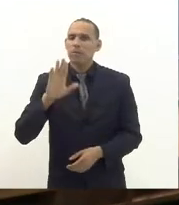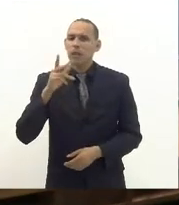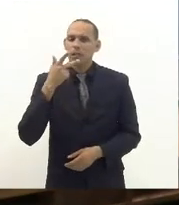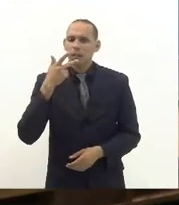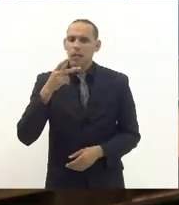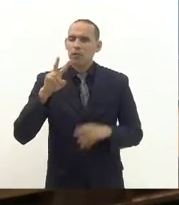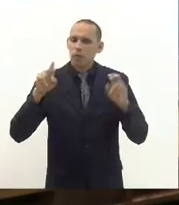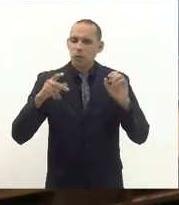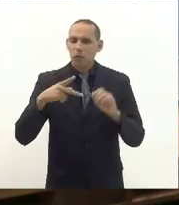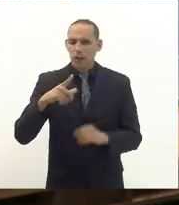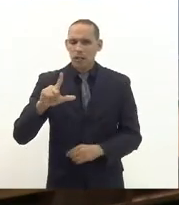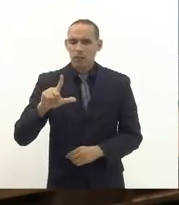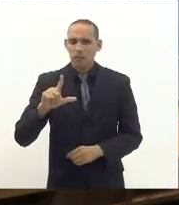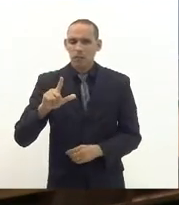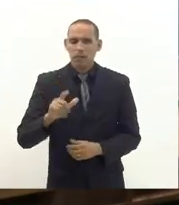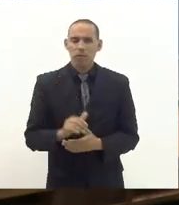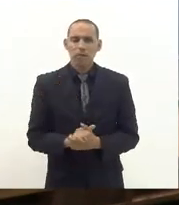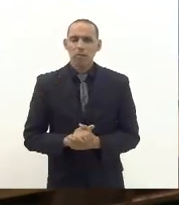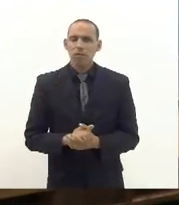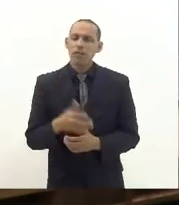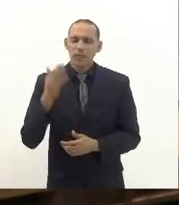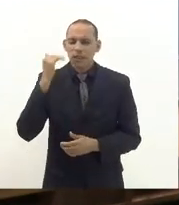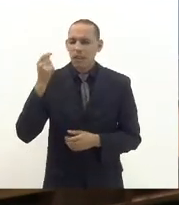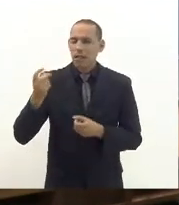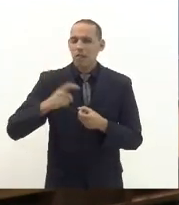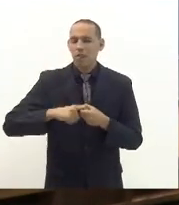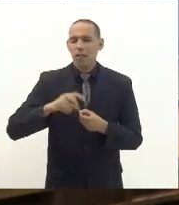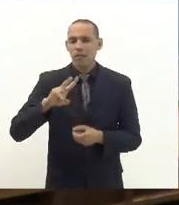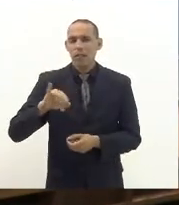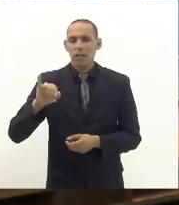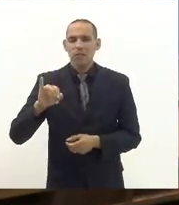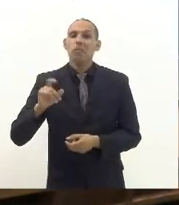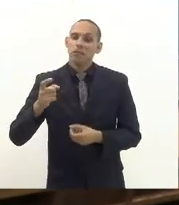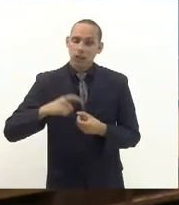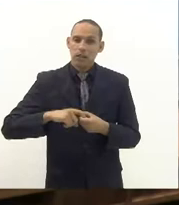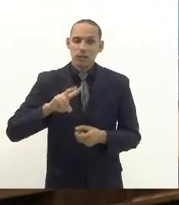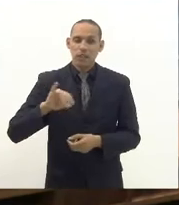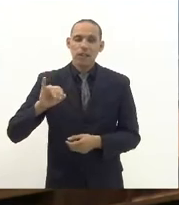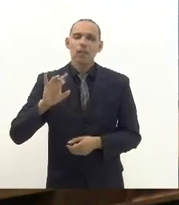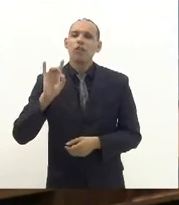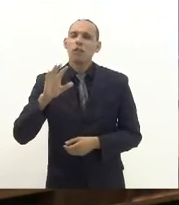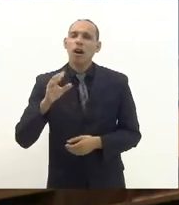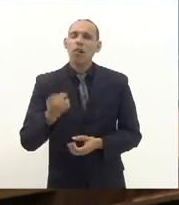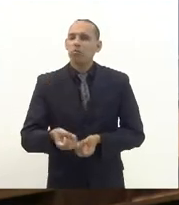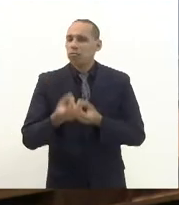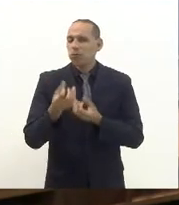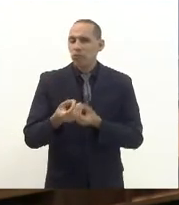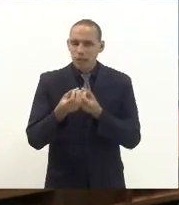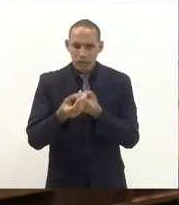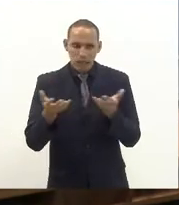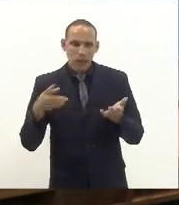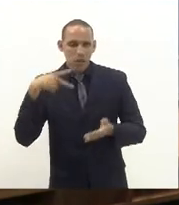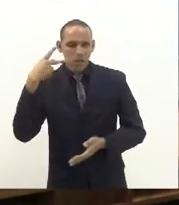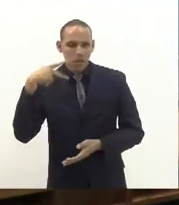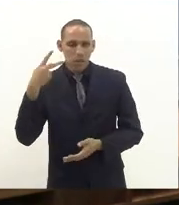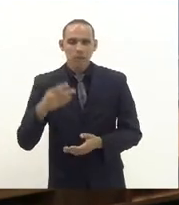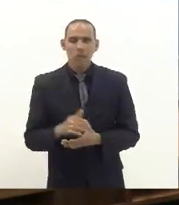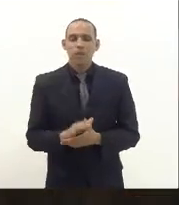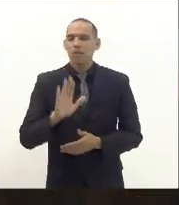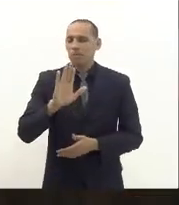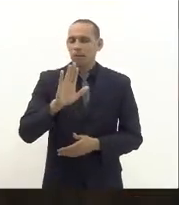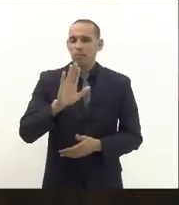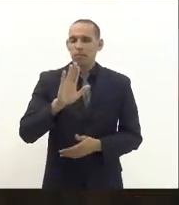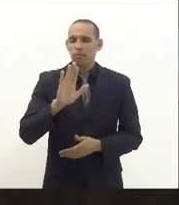o pl Não sei que vai voltar vai colocar são alguns dados aqui para o meus colegas de falar metade